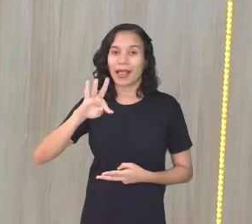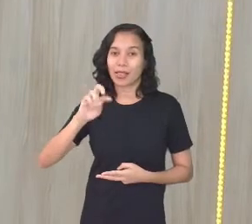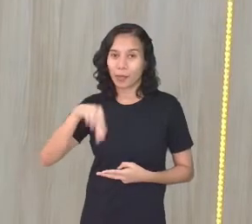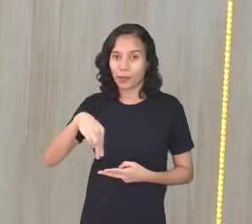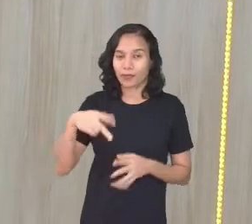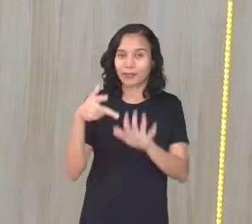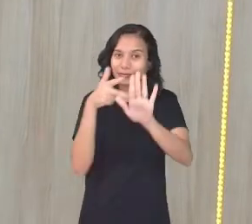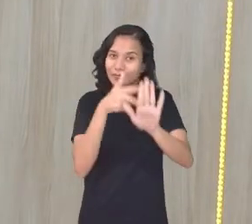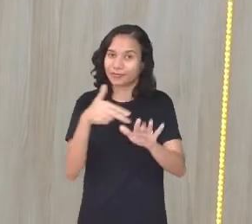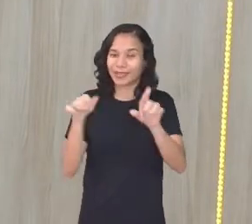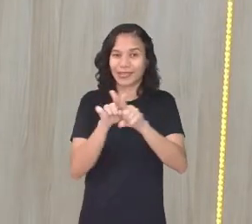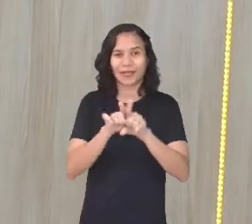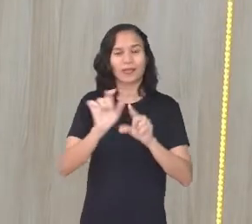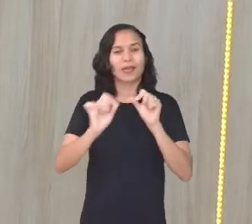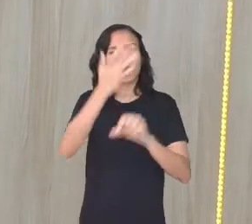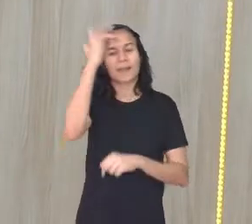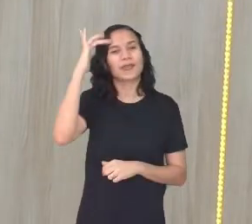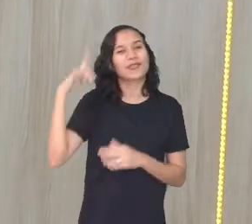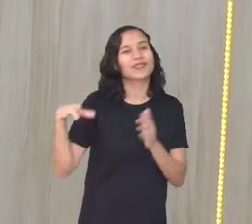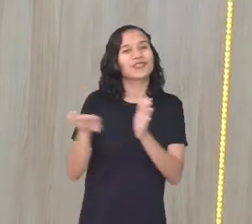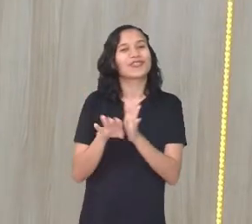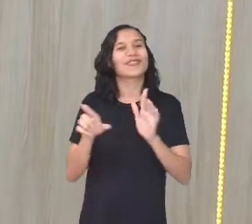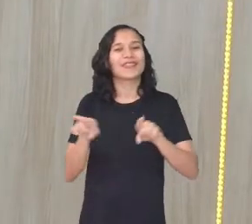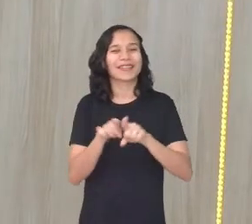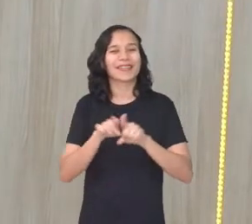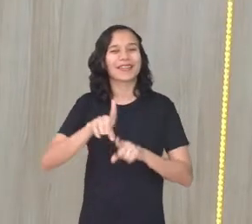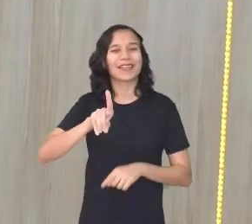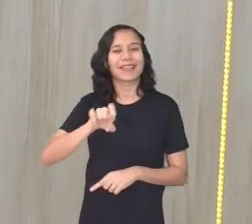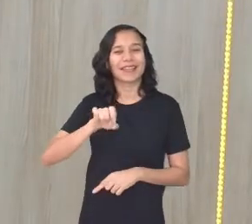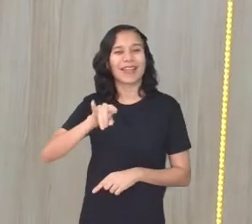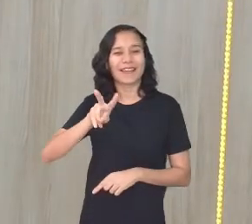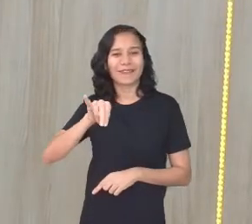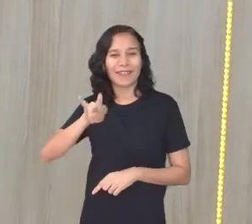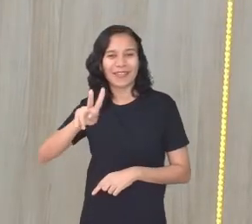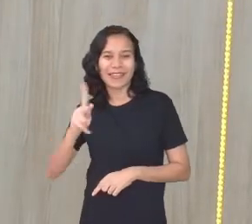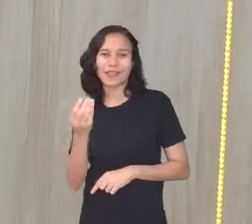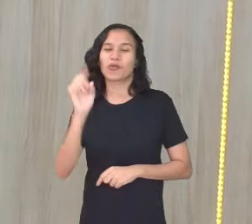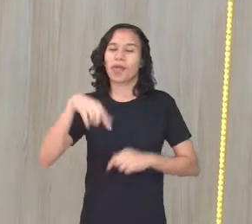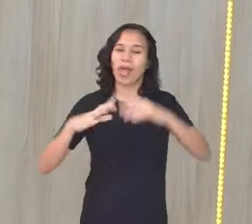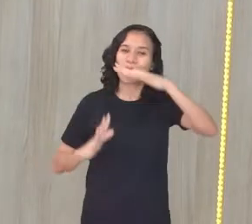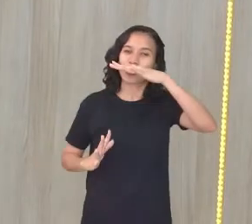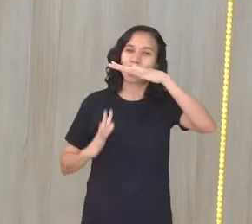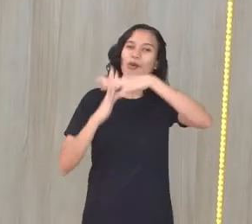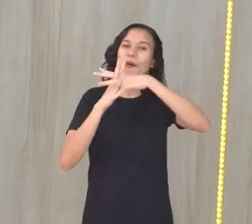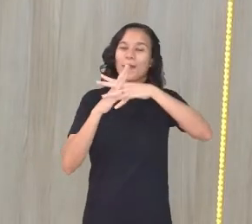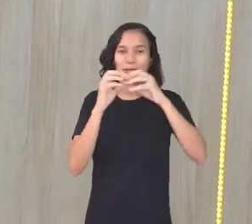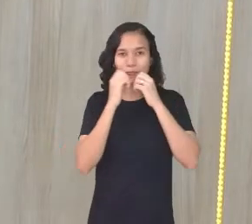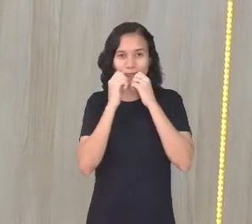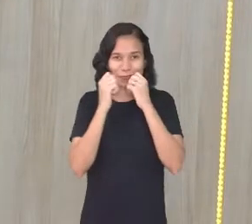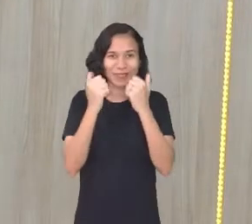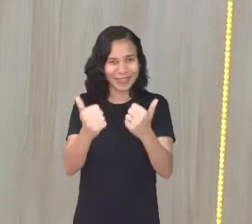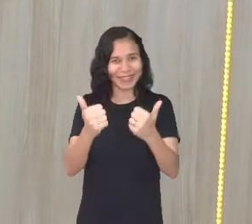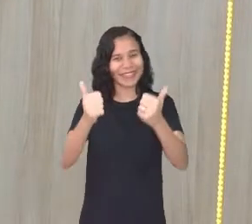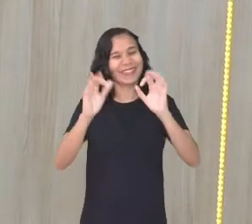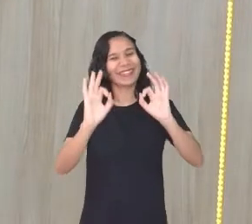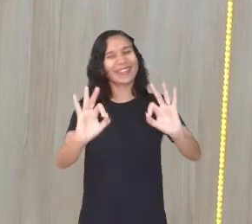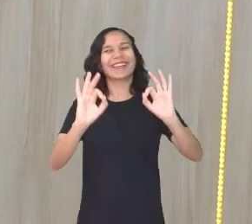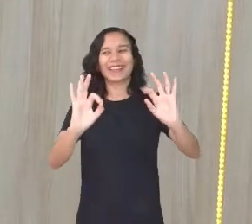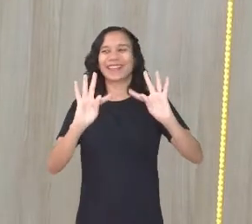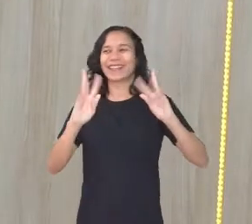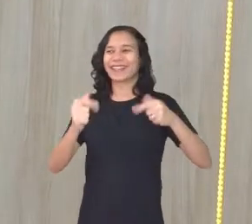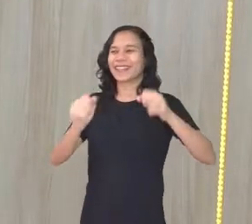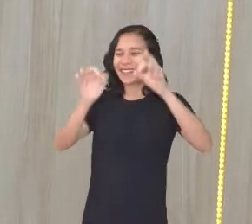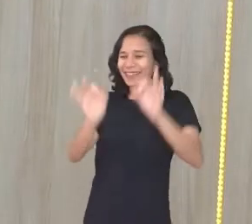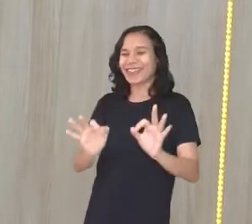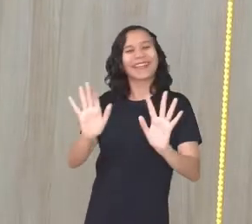que acabou de chegar aqui, não é isso, Deivinho? Top! Cleiton, tudo certo, Cleiton? Tudo certo,